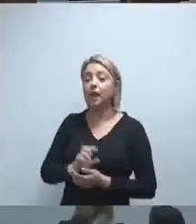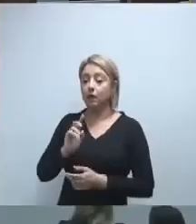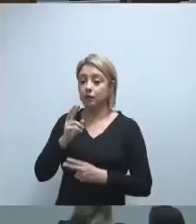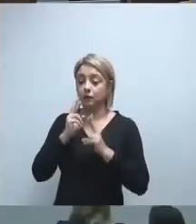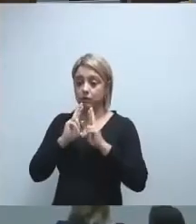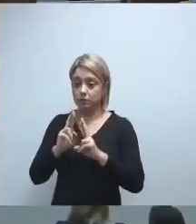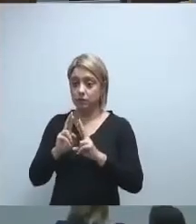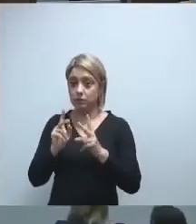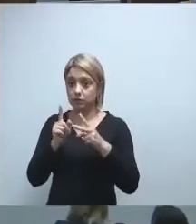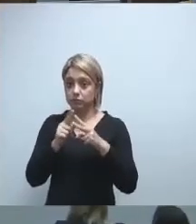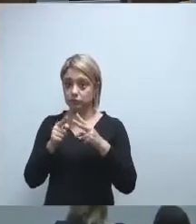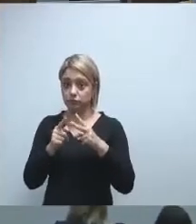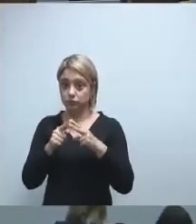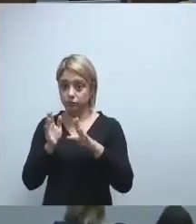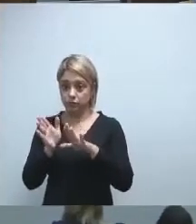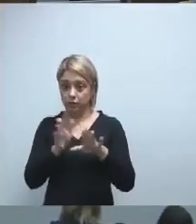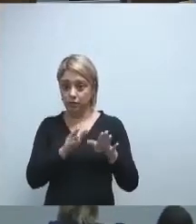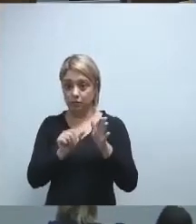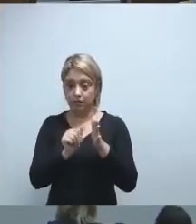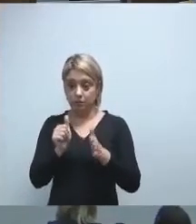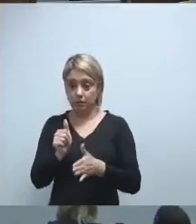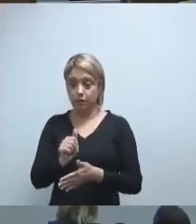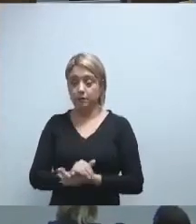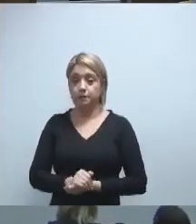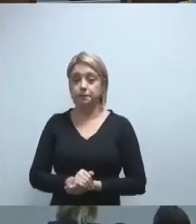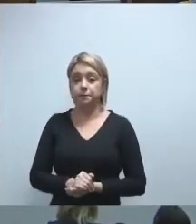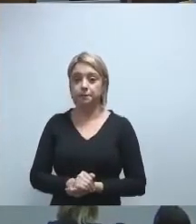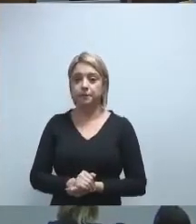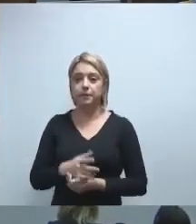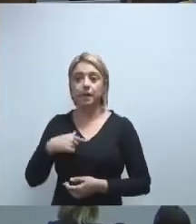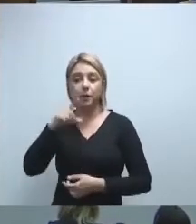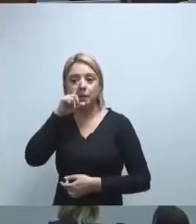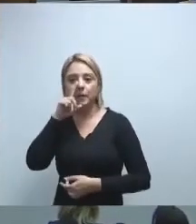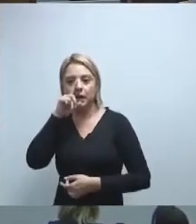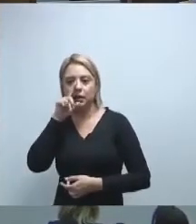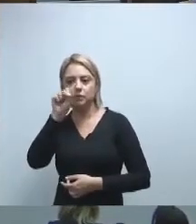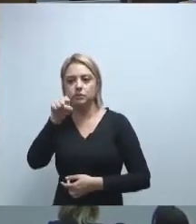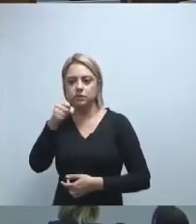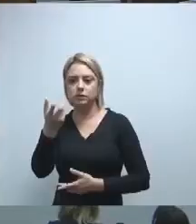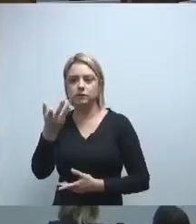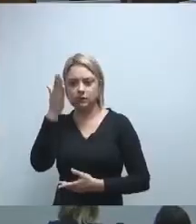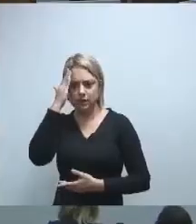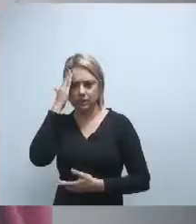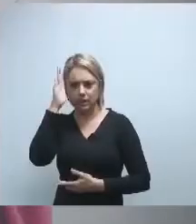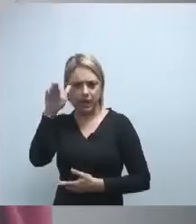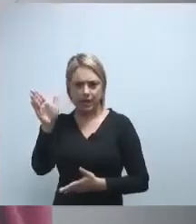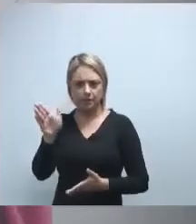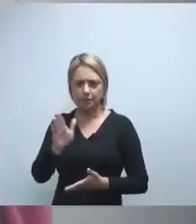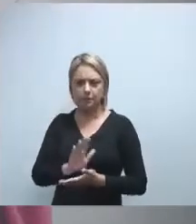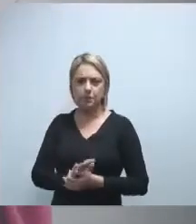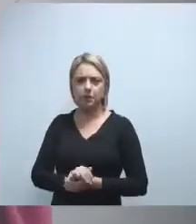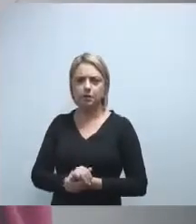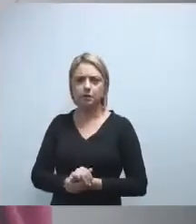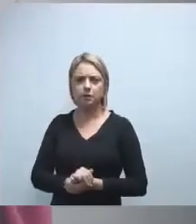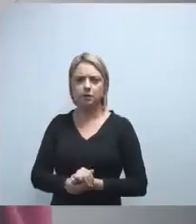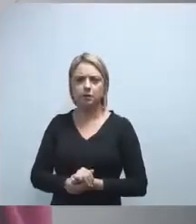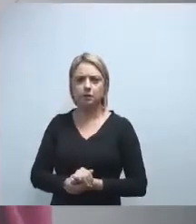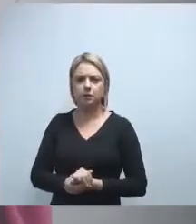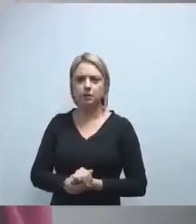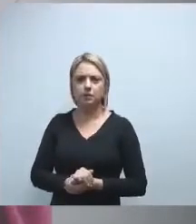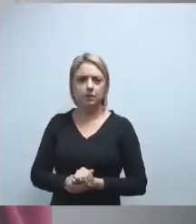duas duas partes primeiro há um risco vocês sabem disso não há nenhum